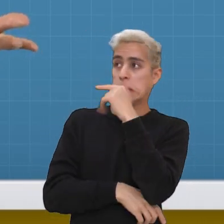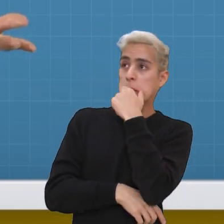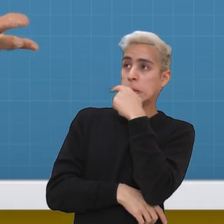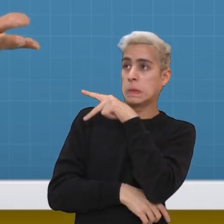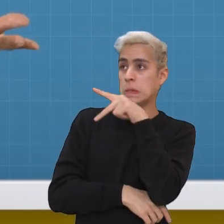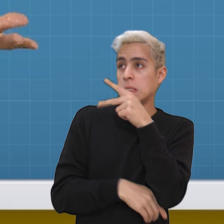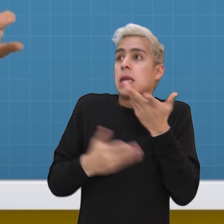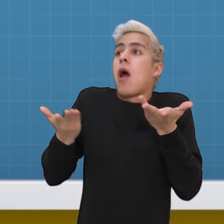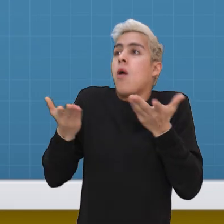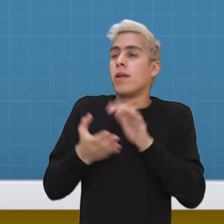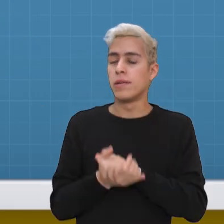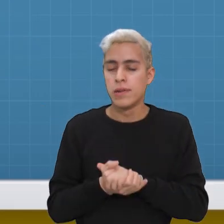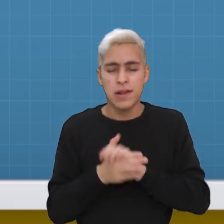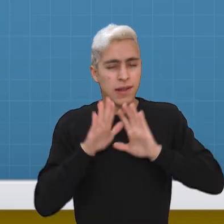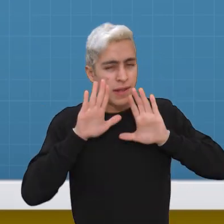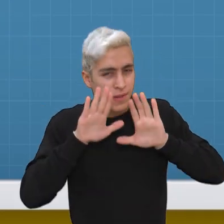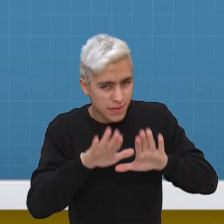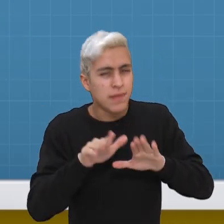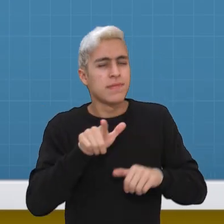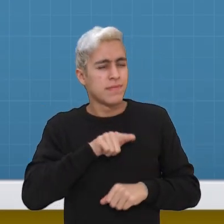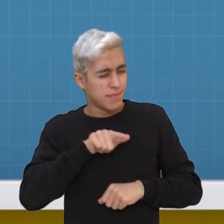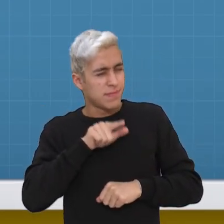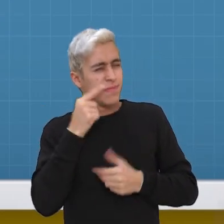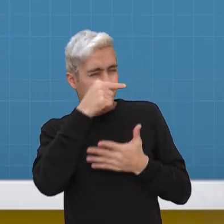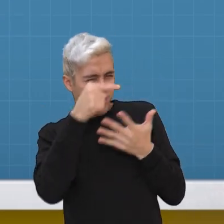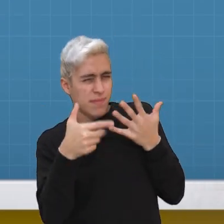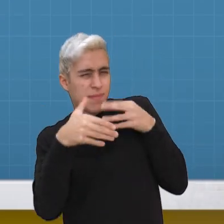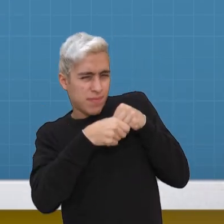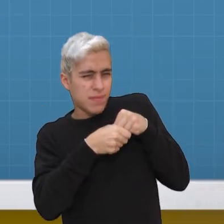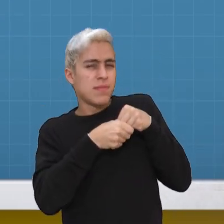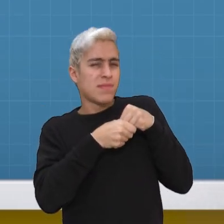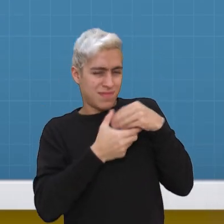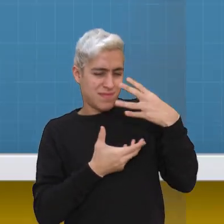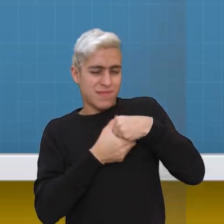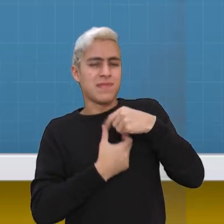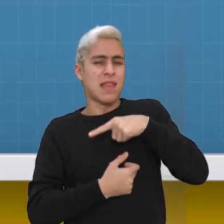professora, e agora? Você as tem, eu te garanto. Vamos lá?